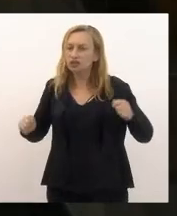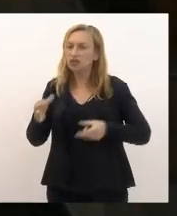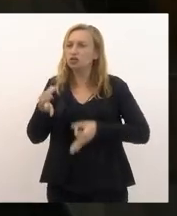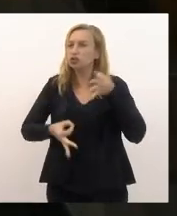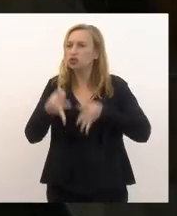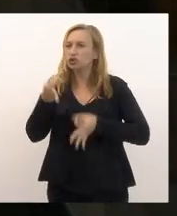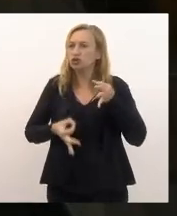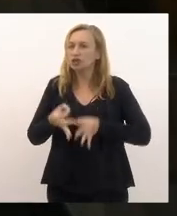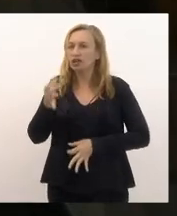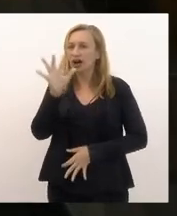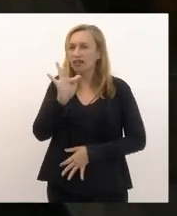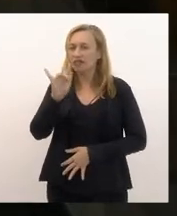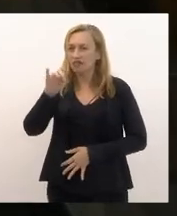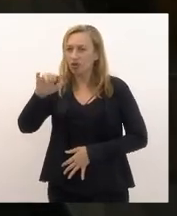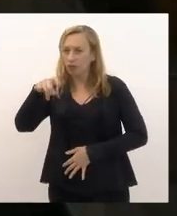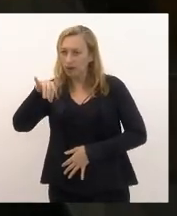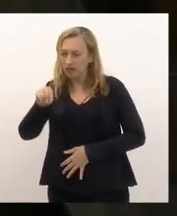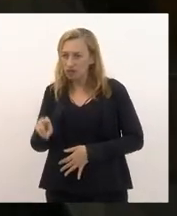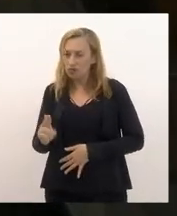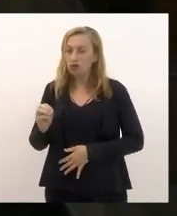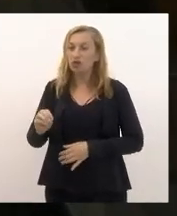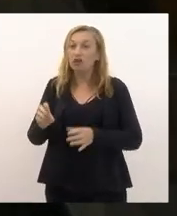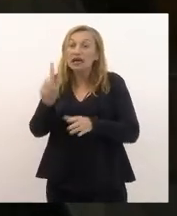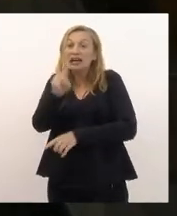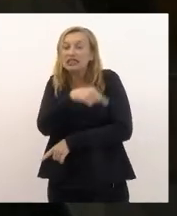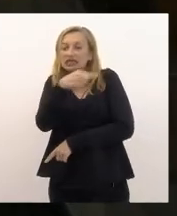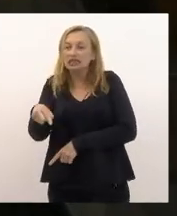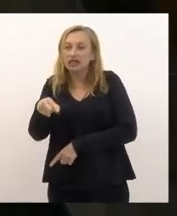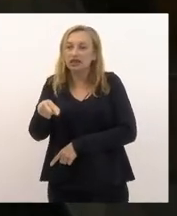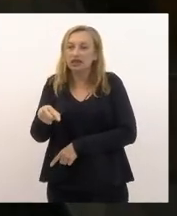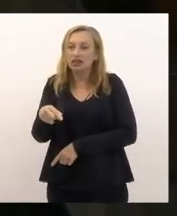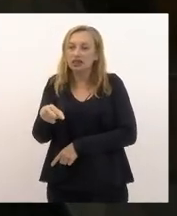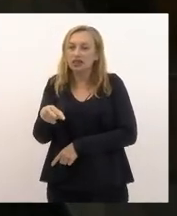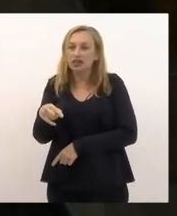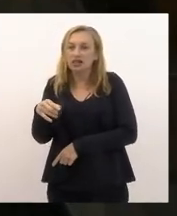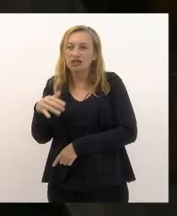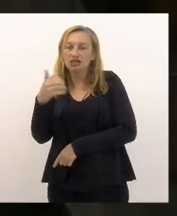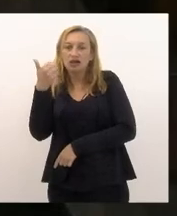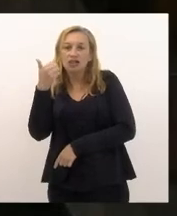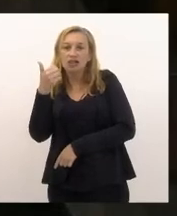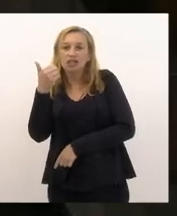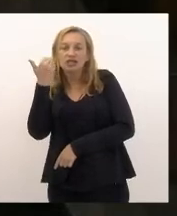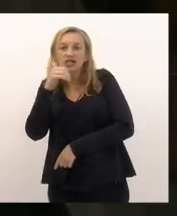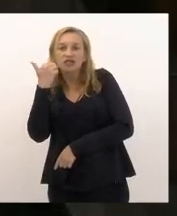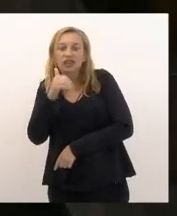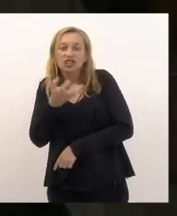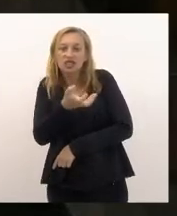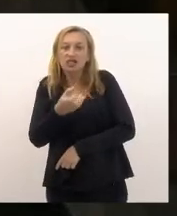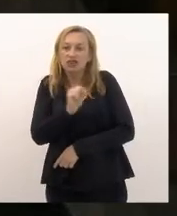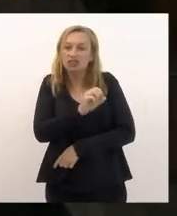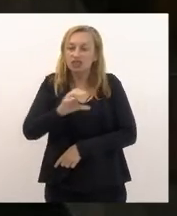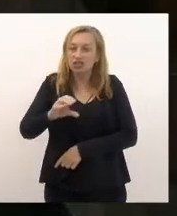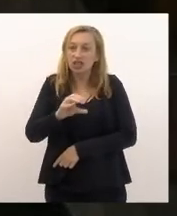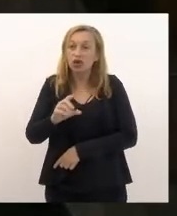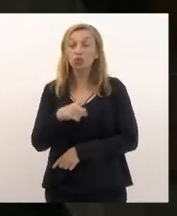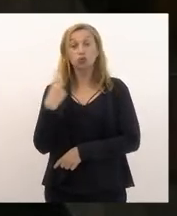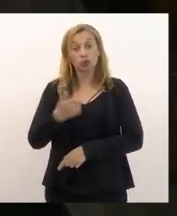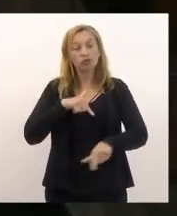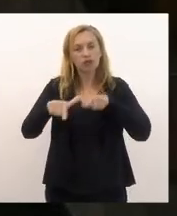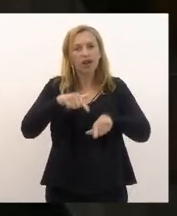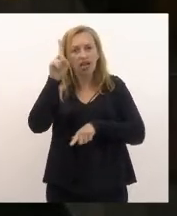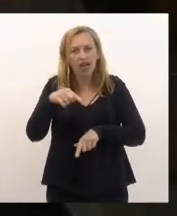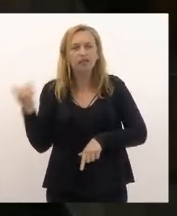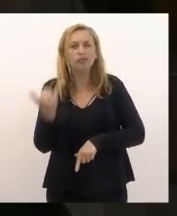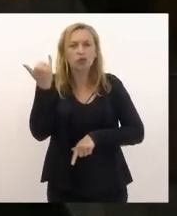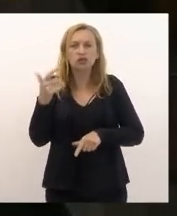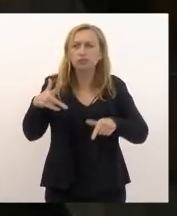da FEComércio, que foi cancelado essa aberração que iria fazer no SESC. Então, o nosso mandato é importante, importante